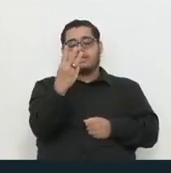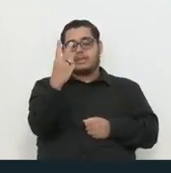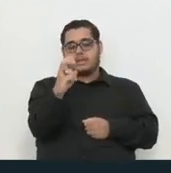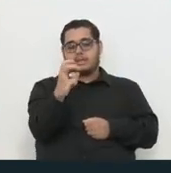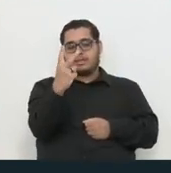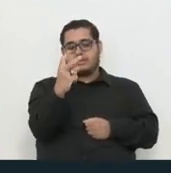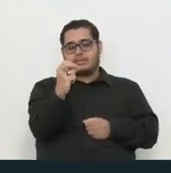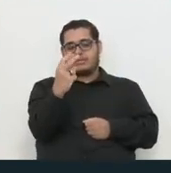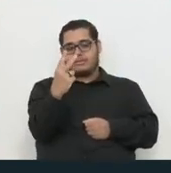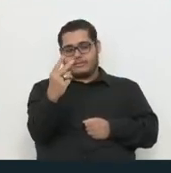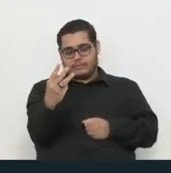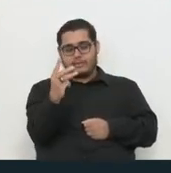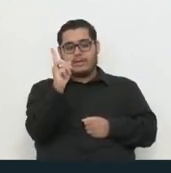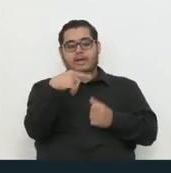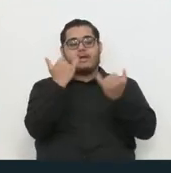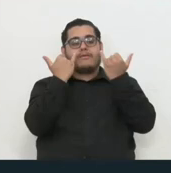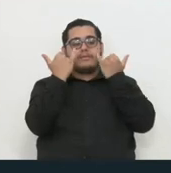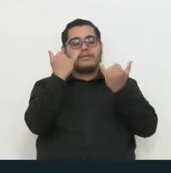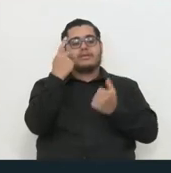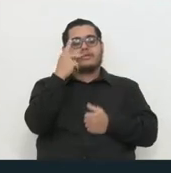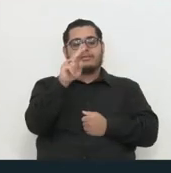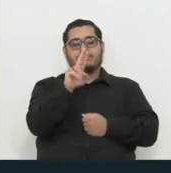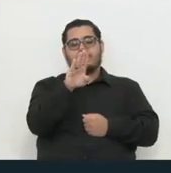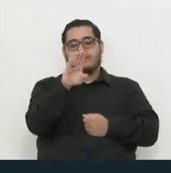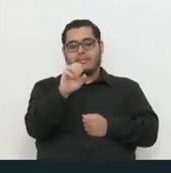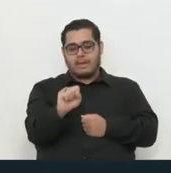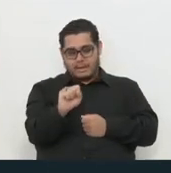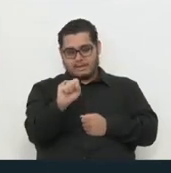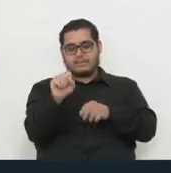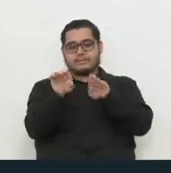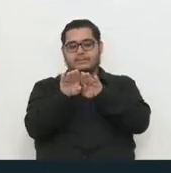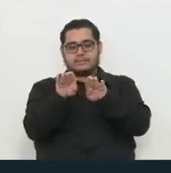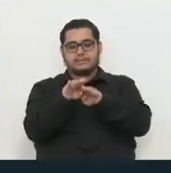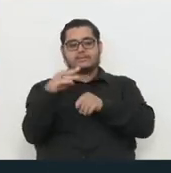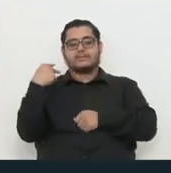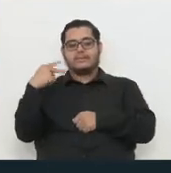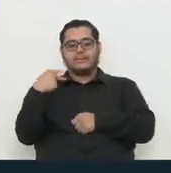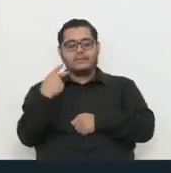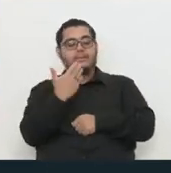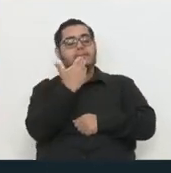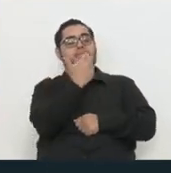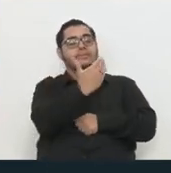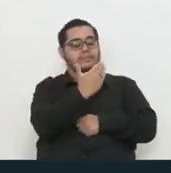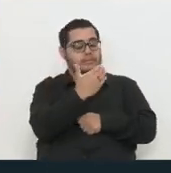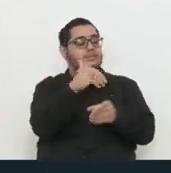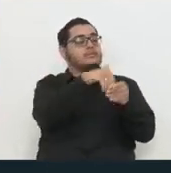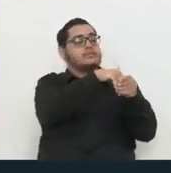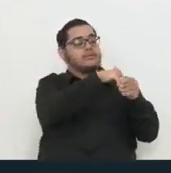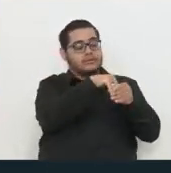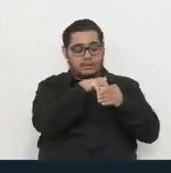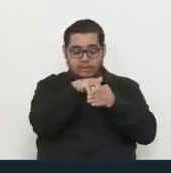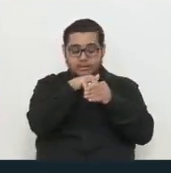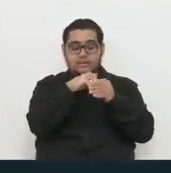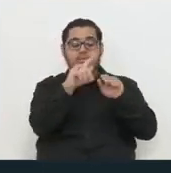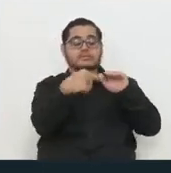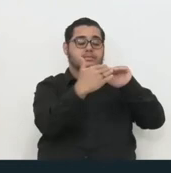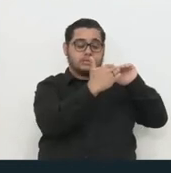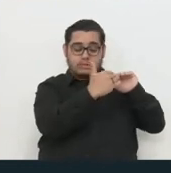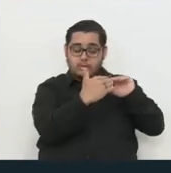sobre o atendimento médico da UBS Primavera autor Vereador Leão Dourado em discussão encerrada a discussão em votação os vereadores